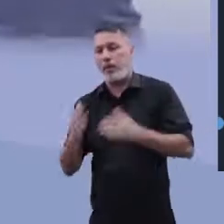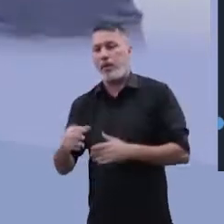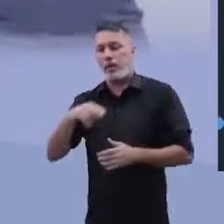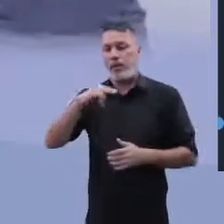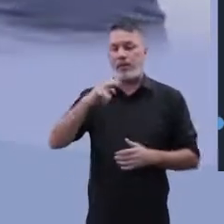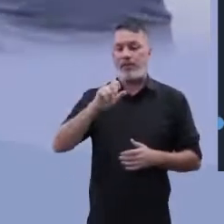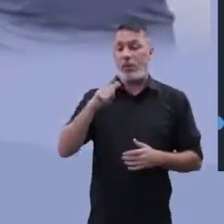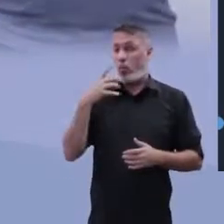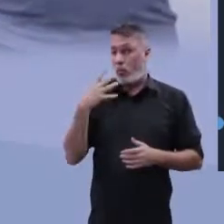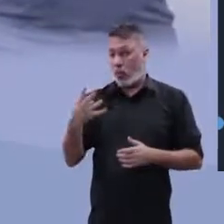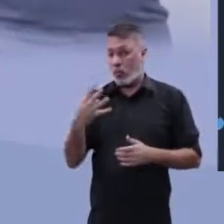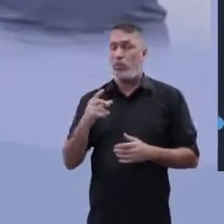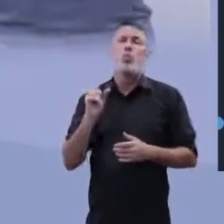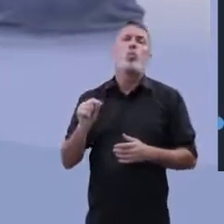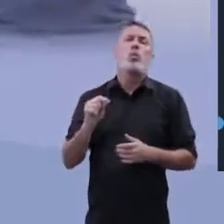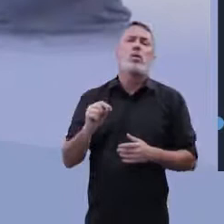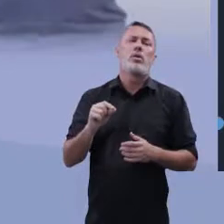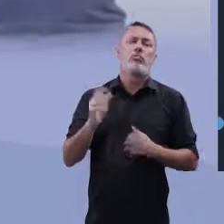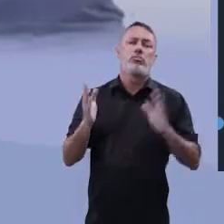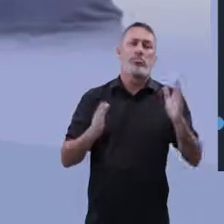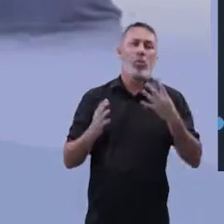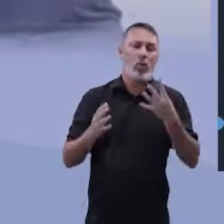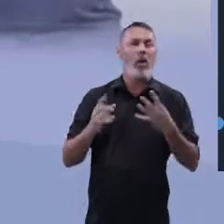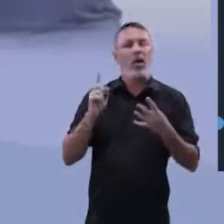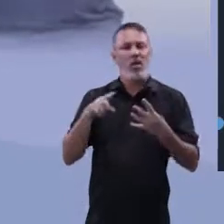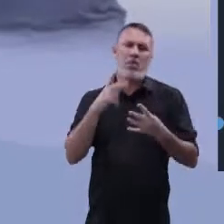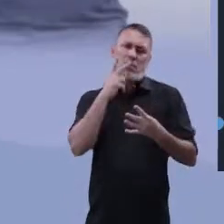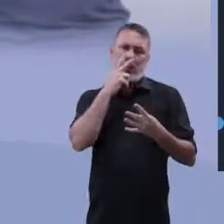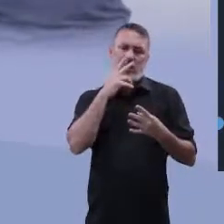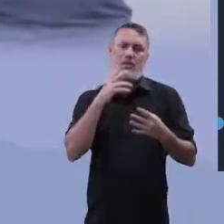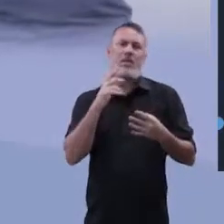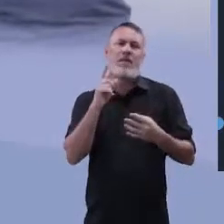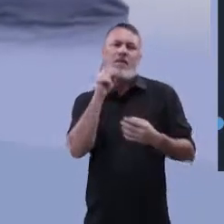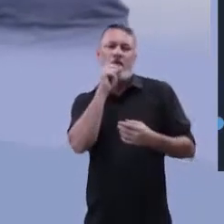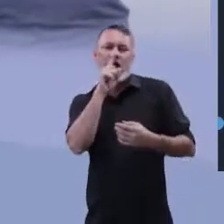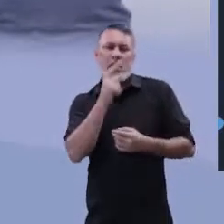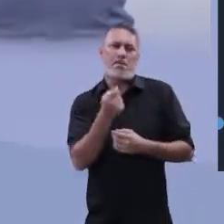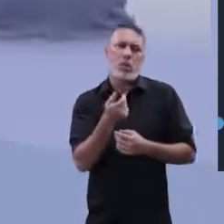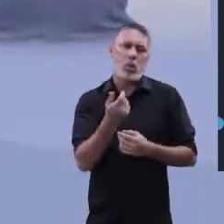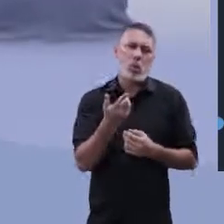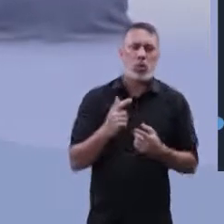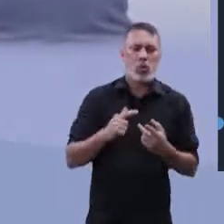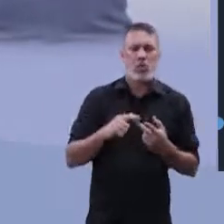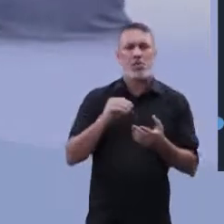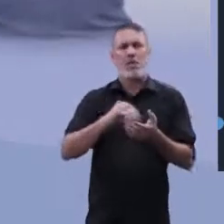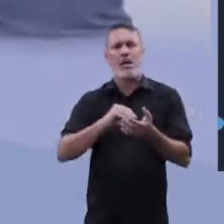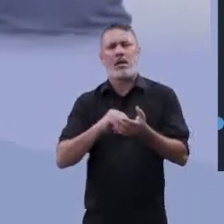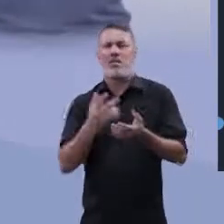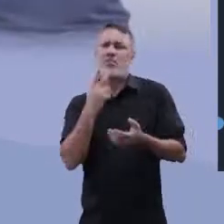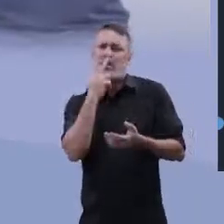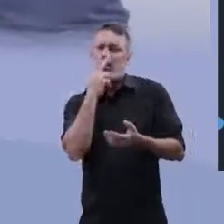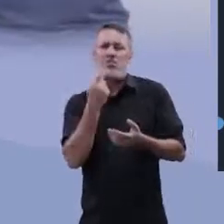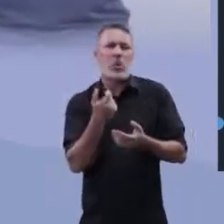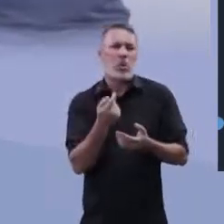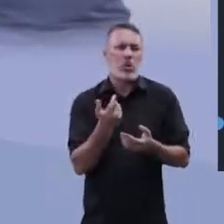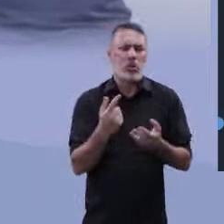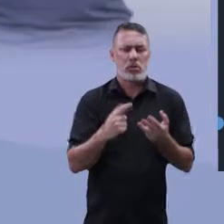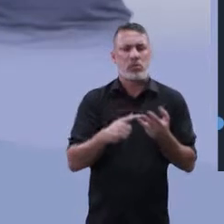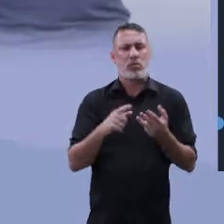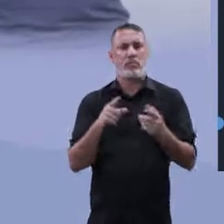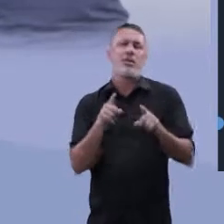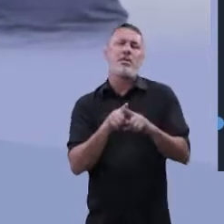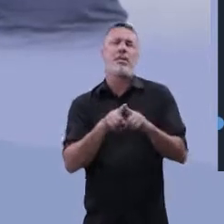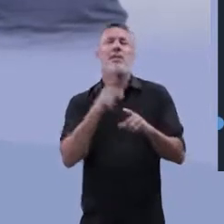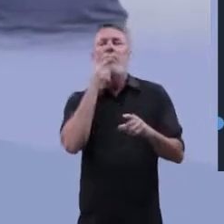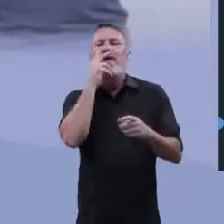nível 4, né? O nível 4 geralmente é o que nós trabalhamos um texto com poucas falhas, vai trabalhar as características,